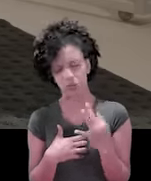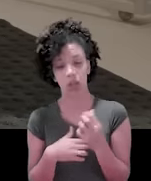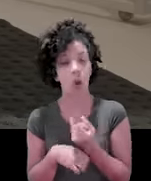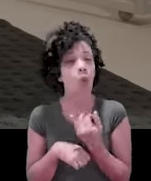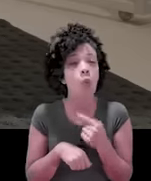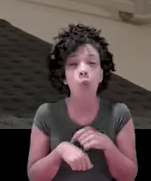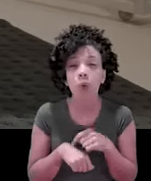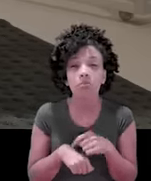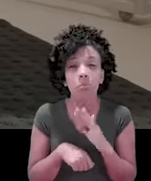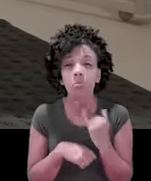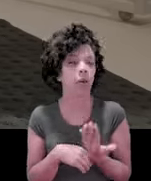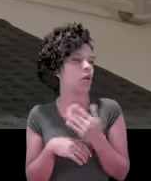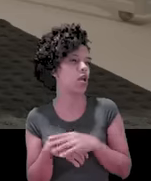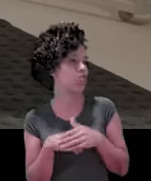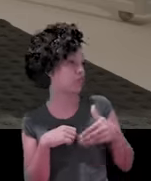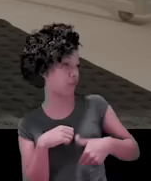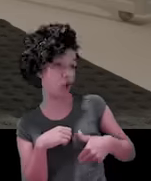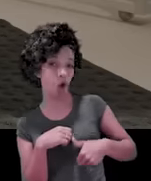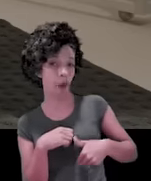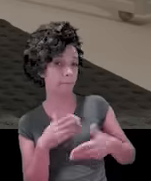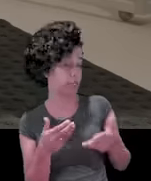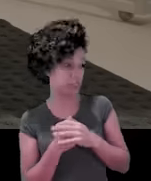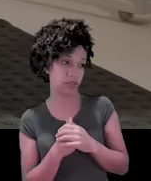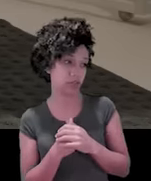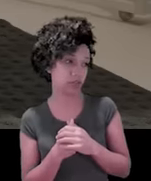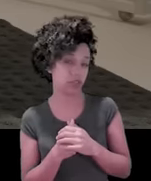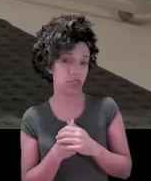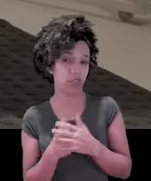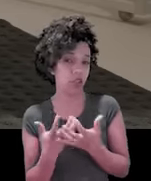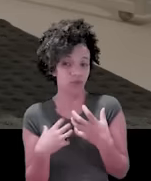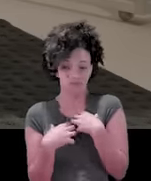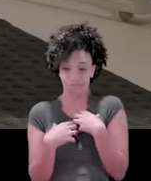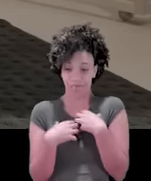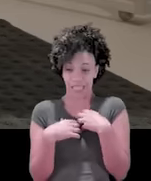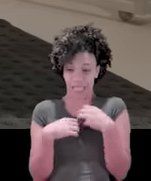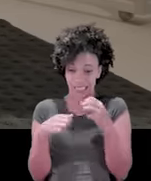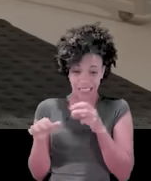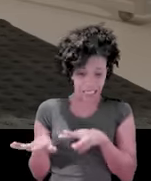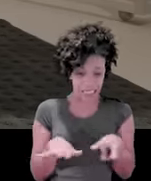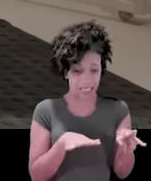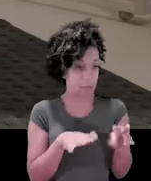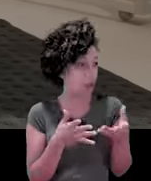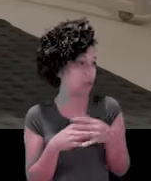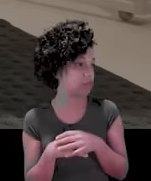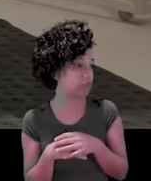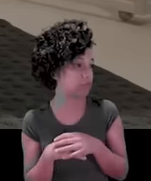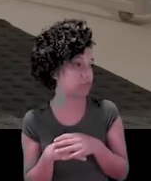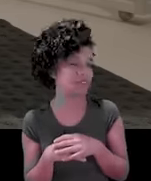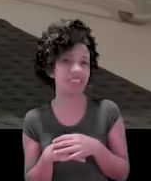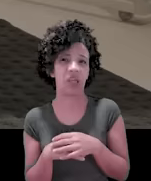e o tempo leva para morrer aqui cara de fome o último jogo-treino duas semanas três semanas